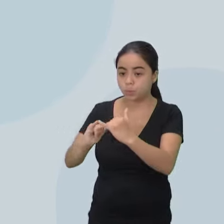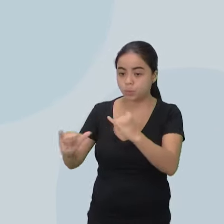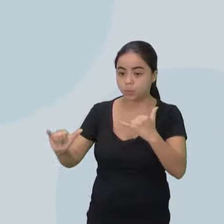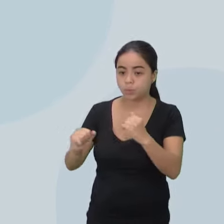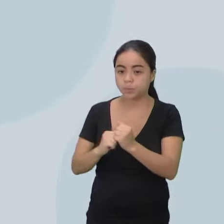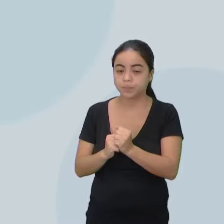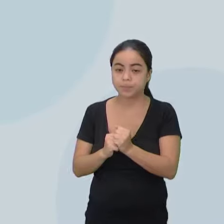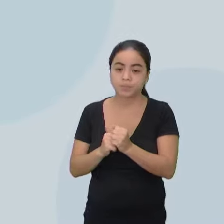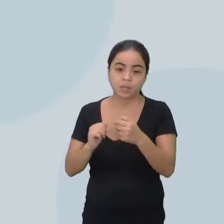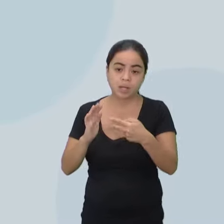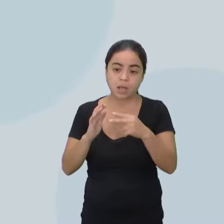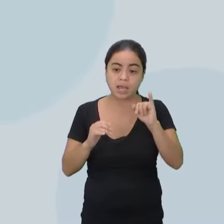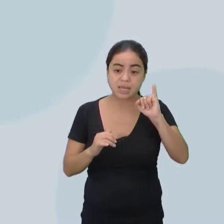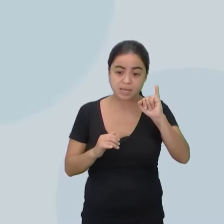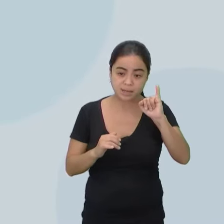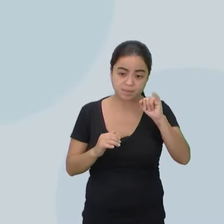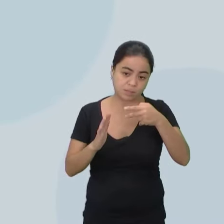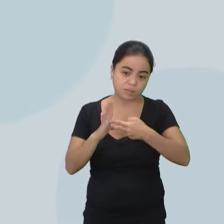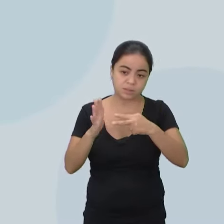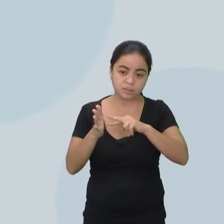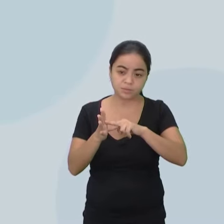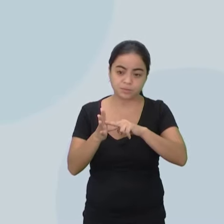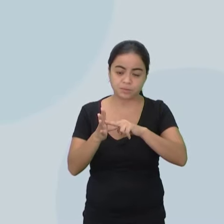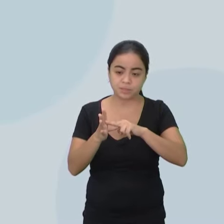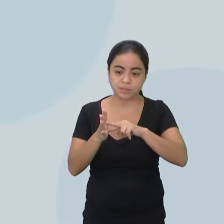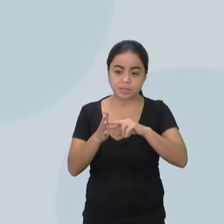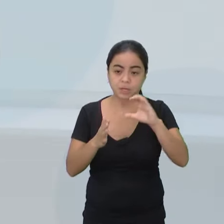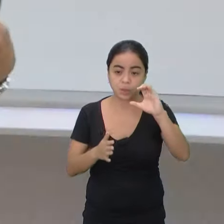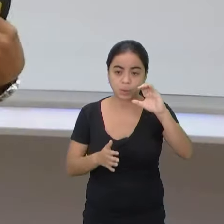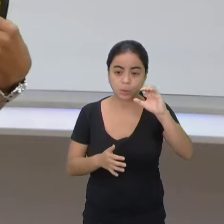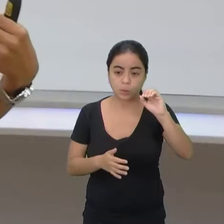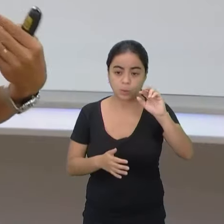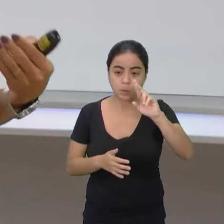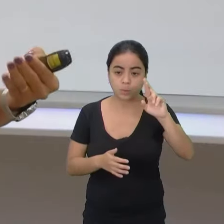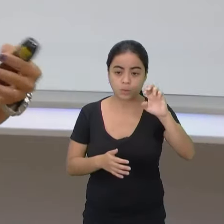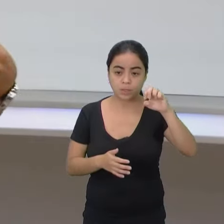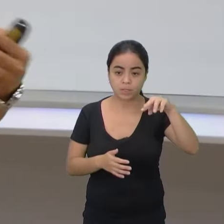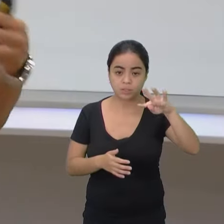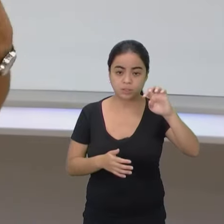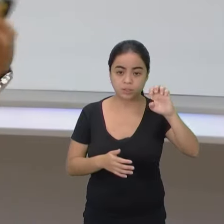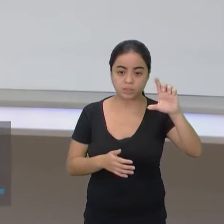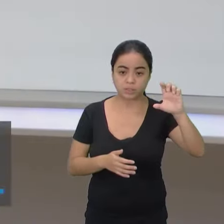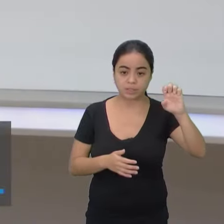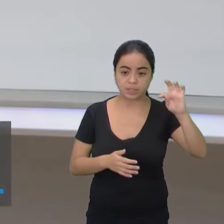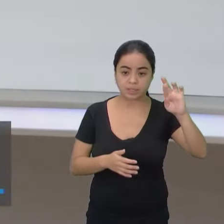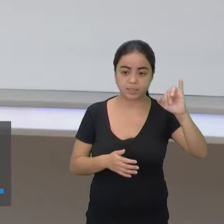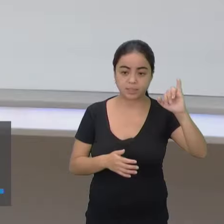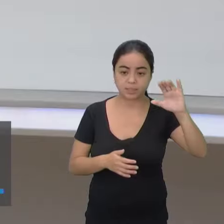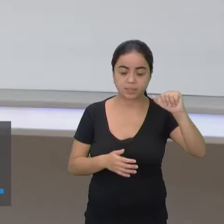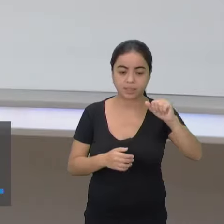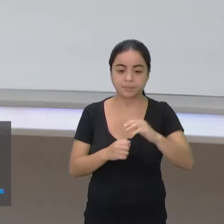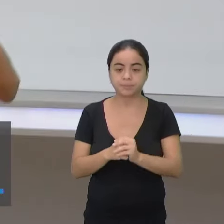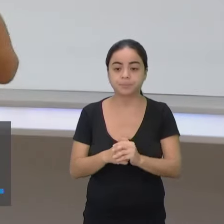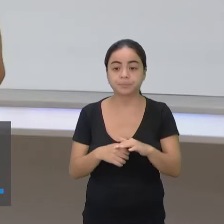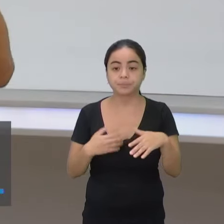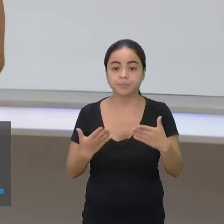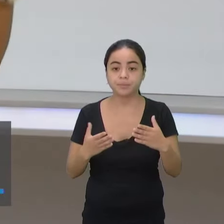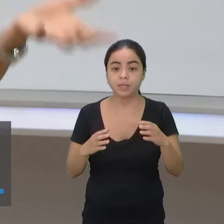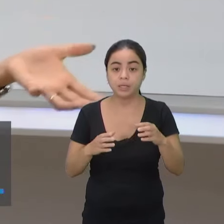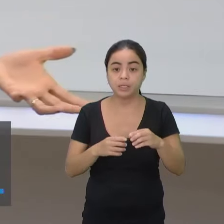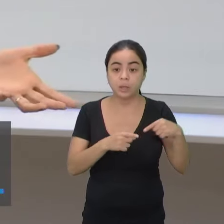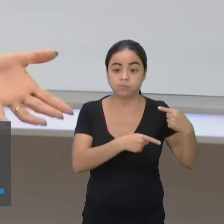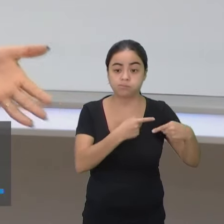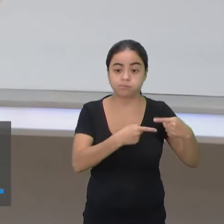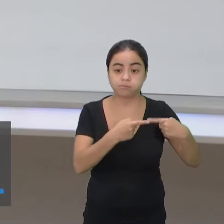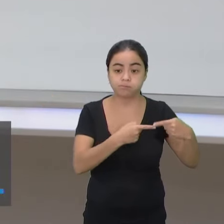de intensidade da corrente elétrica, né? Esse é um princípio físico muito importante, inclusive dos geradores elétricos aí nas usinas